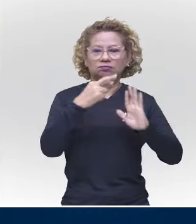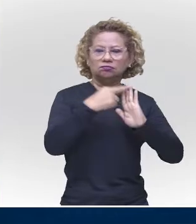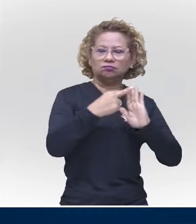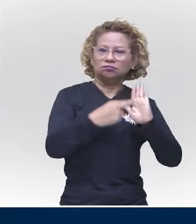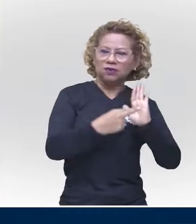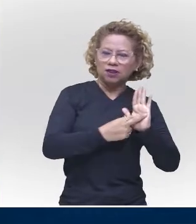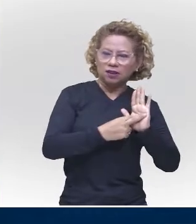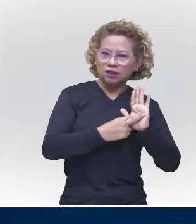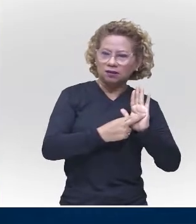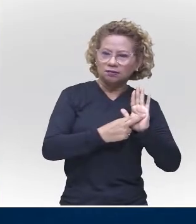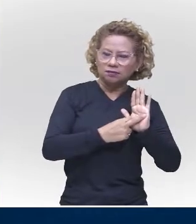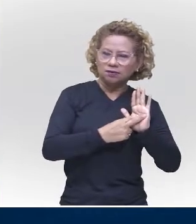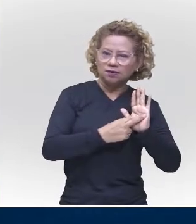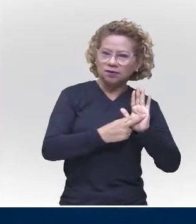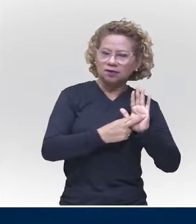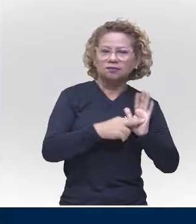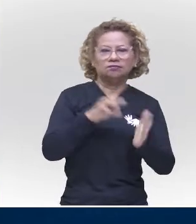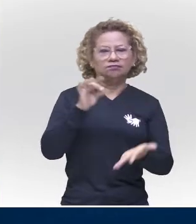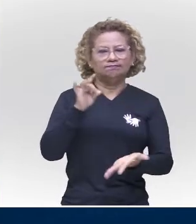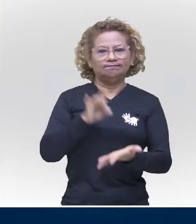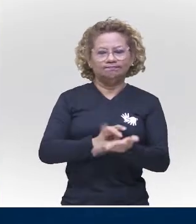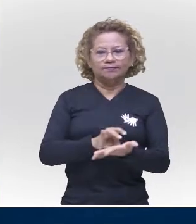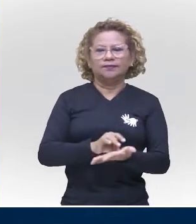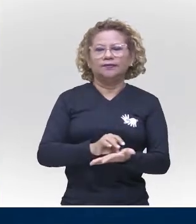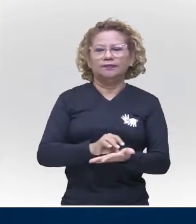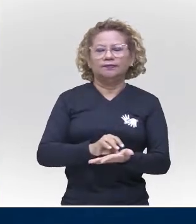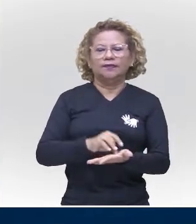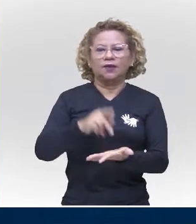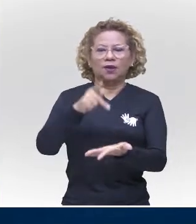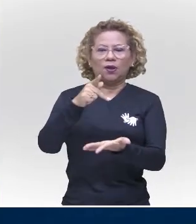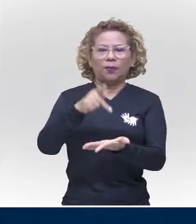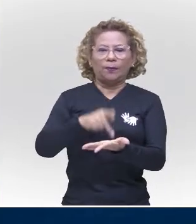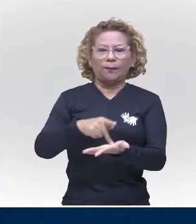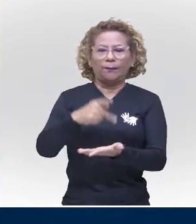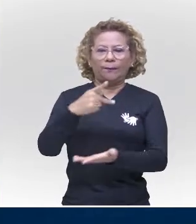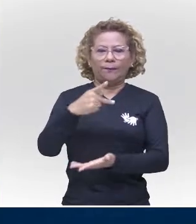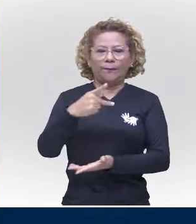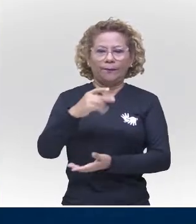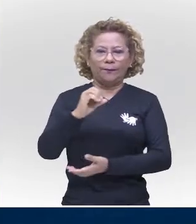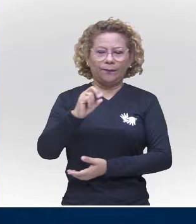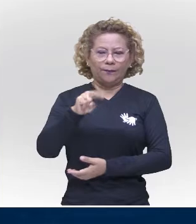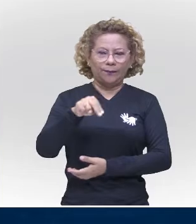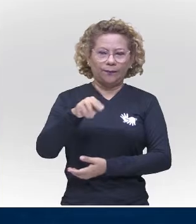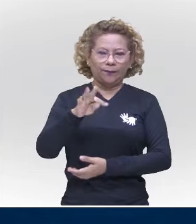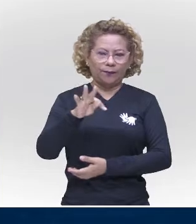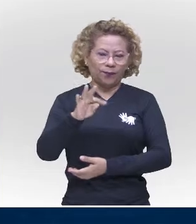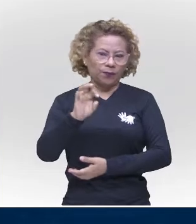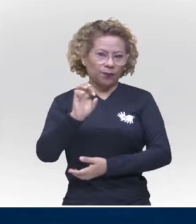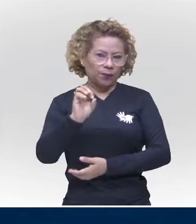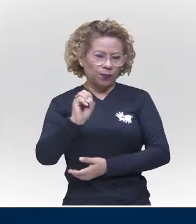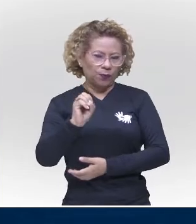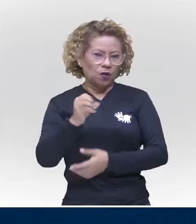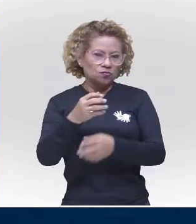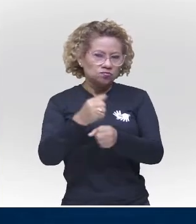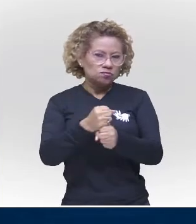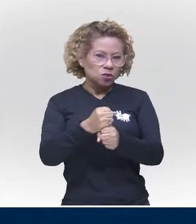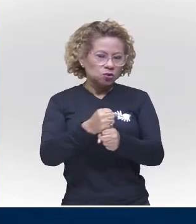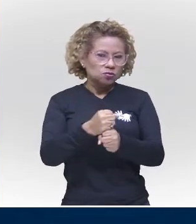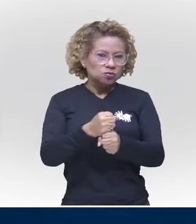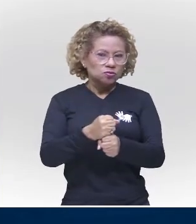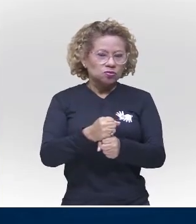de julgamento os pontos. Então, esportes são aquelas práticas esportivas que têm um